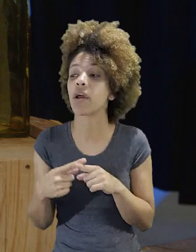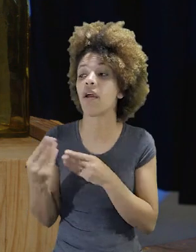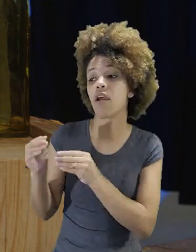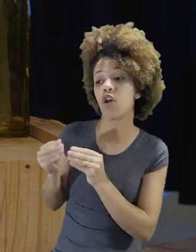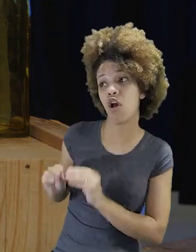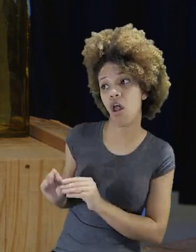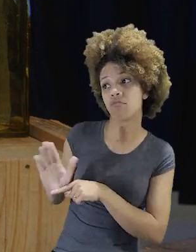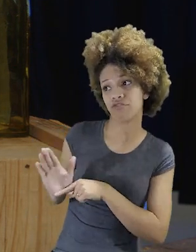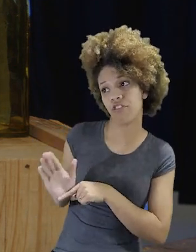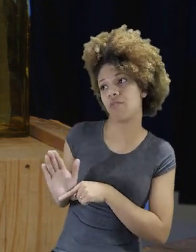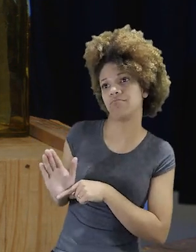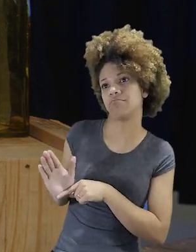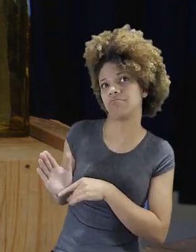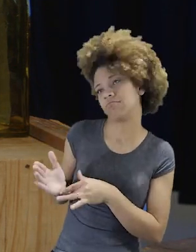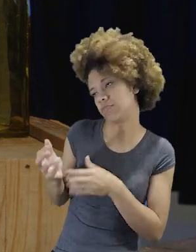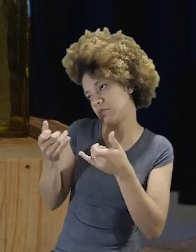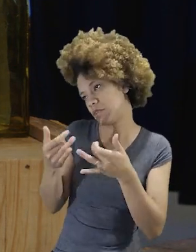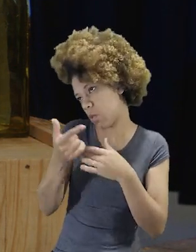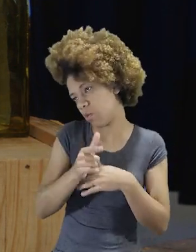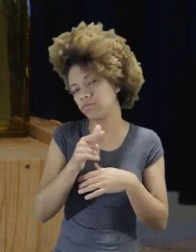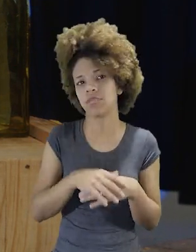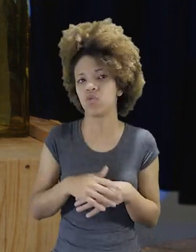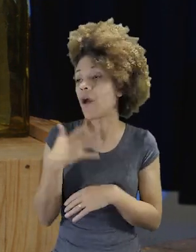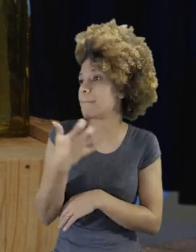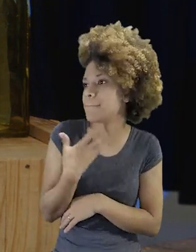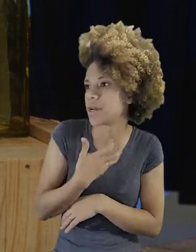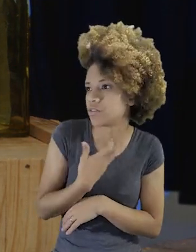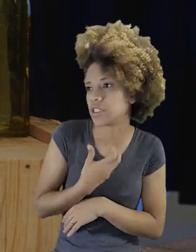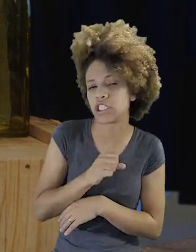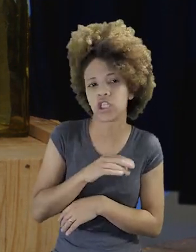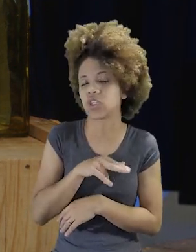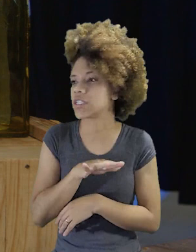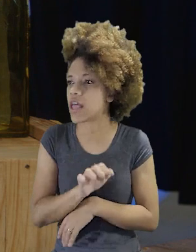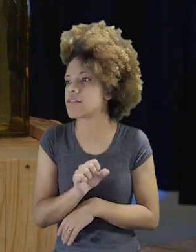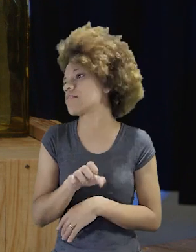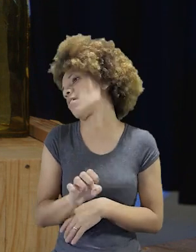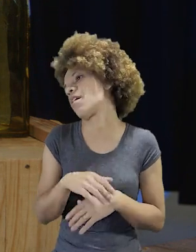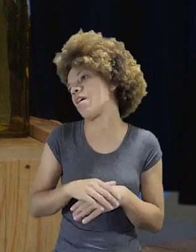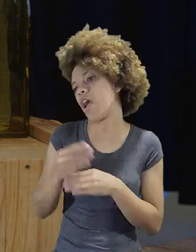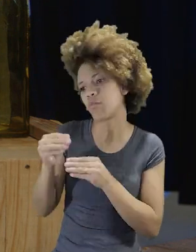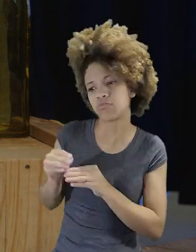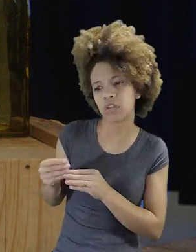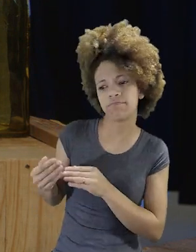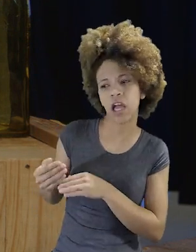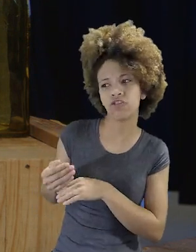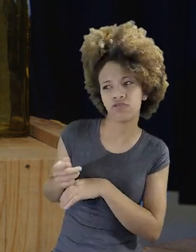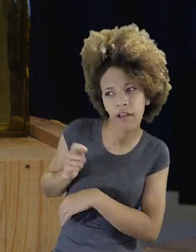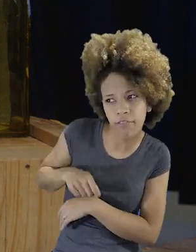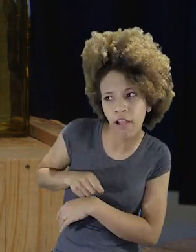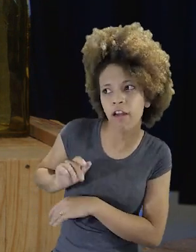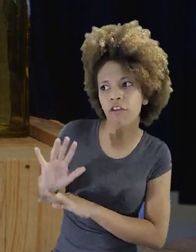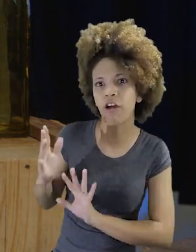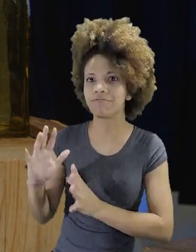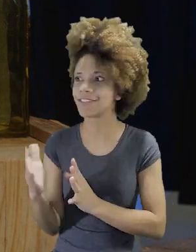de defender porque ele coloca tá ligado né mencionando outra vez cara eu sou apaixonado por César ele coloca um monte